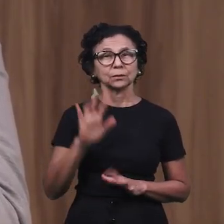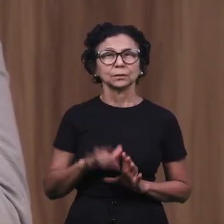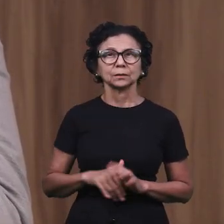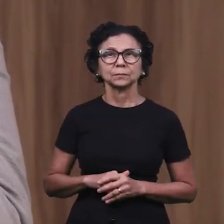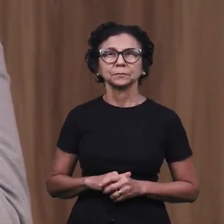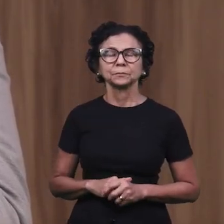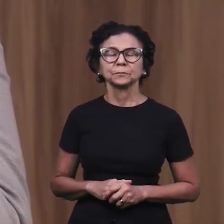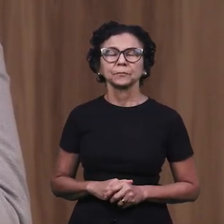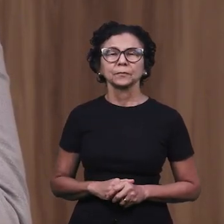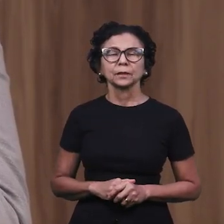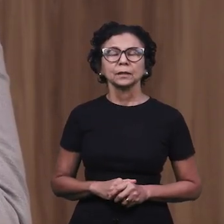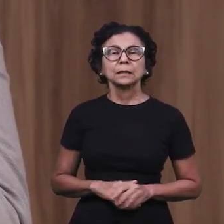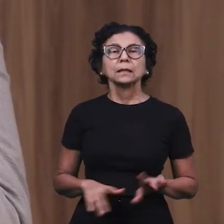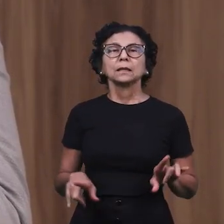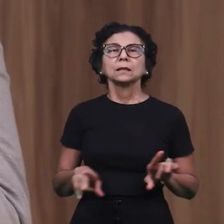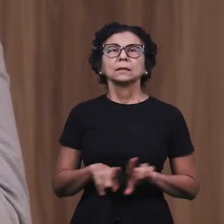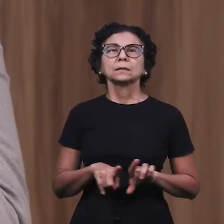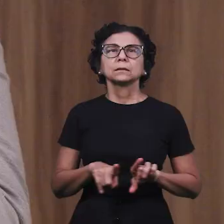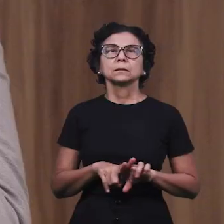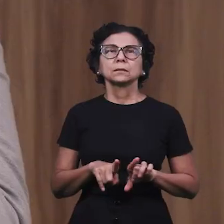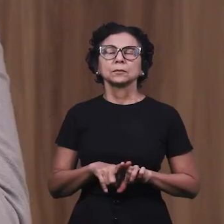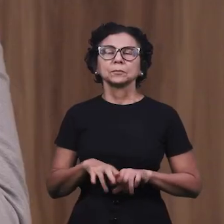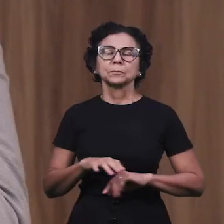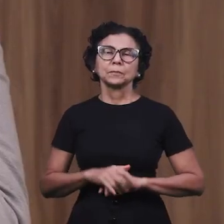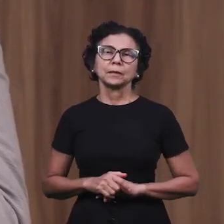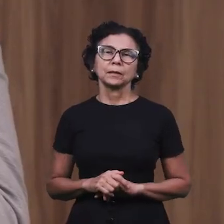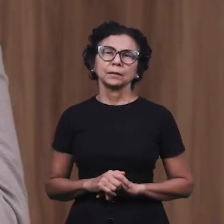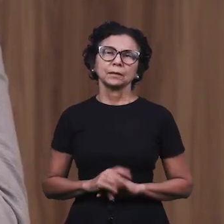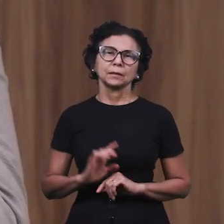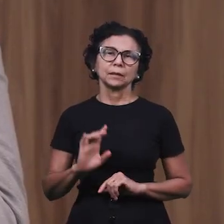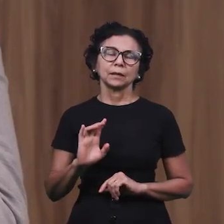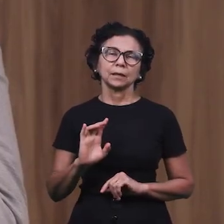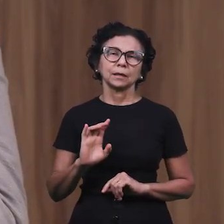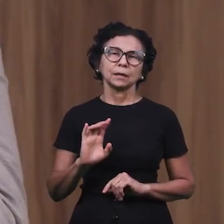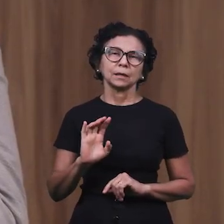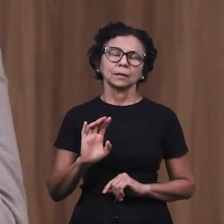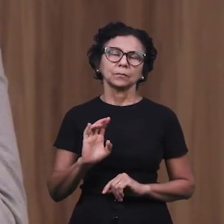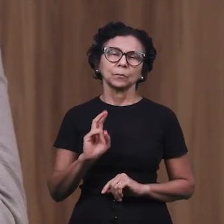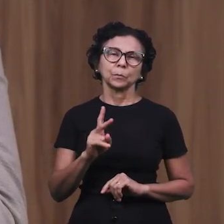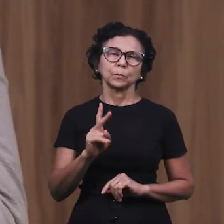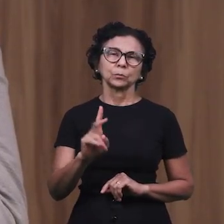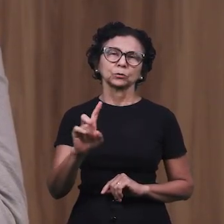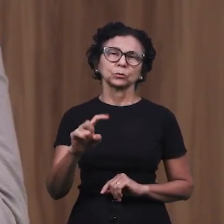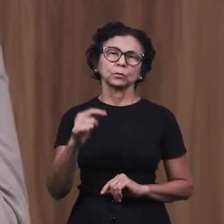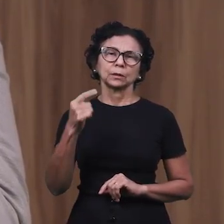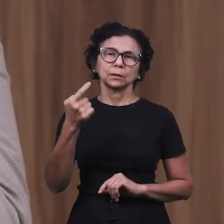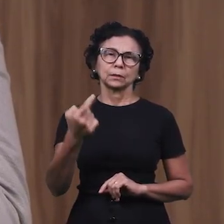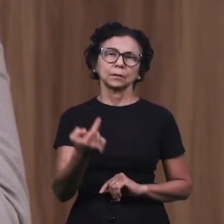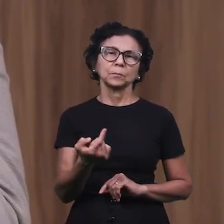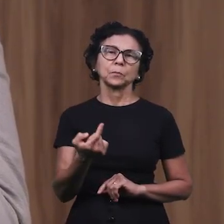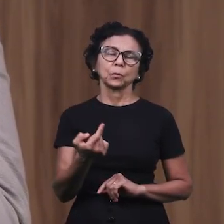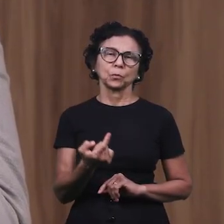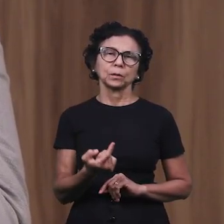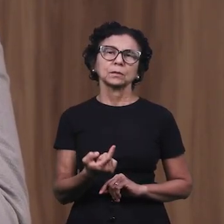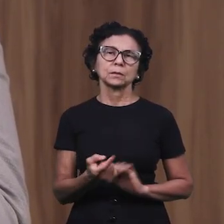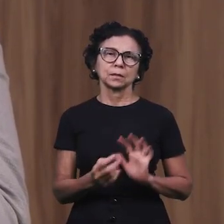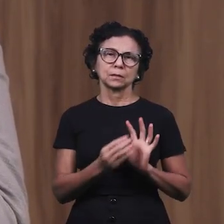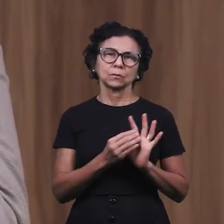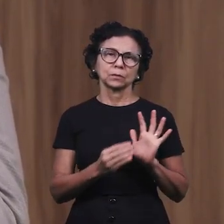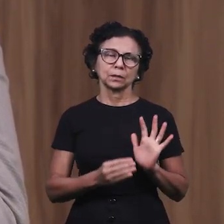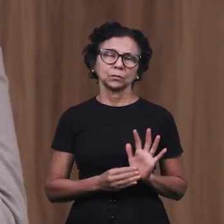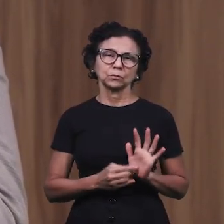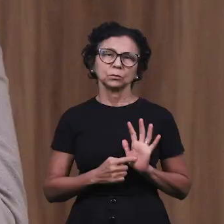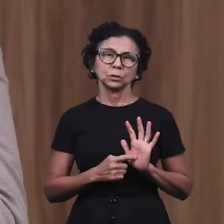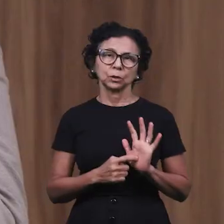momento em que o pai agora recebe a notícia dos irmãos, após o encontro, de que